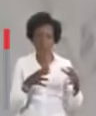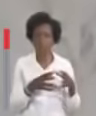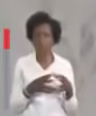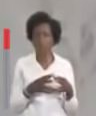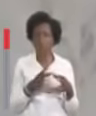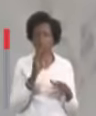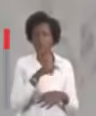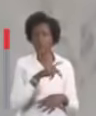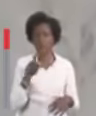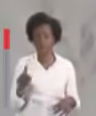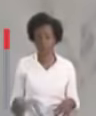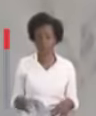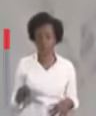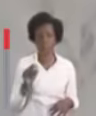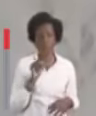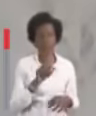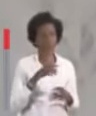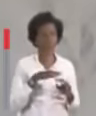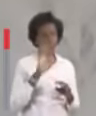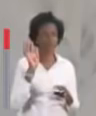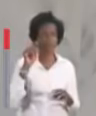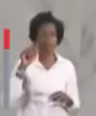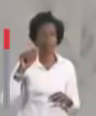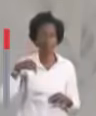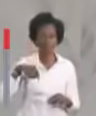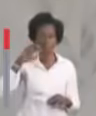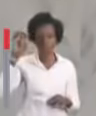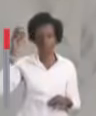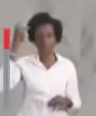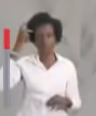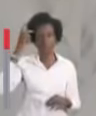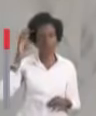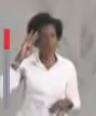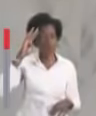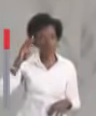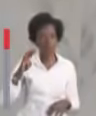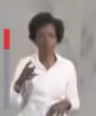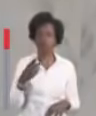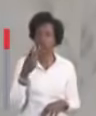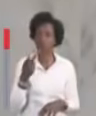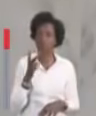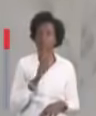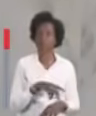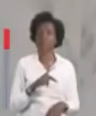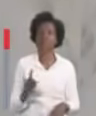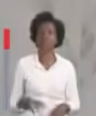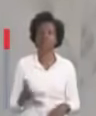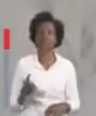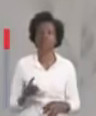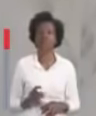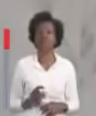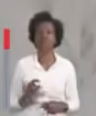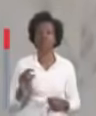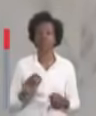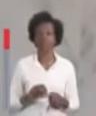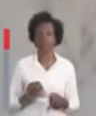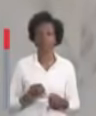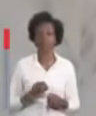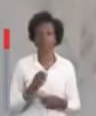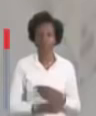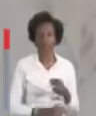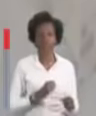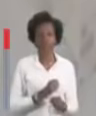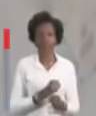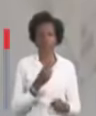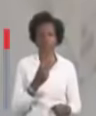de professores sobretudo no Estado de São Paulo eu me refiro aqui aos professores que fizeram pelo menos